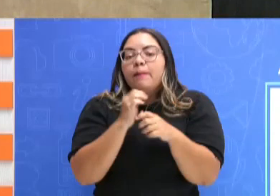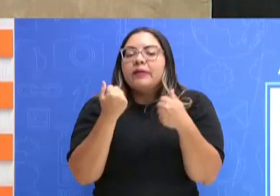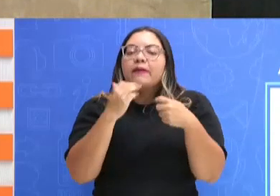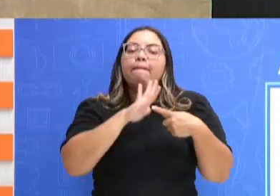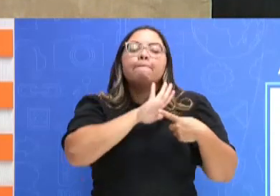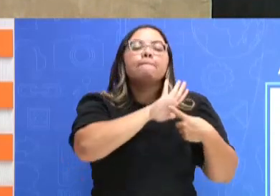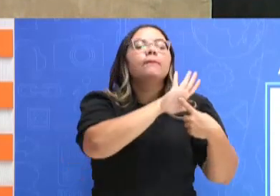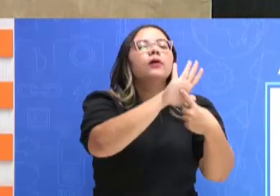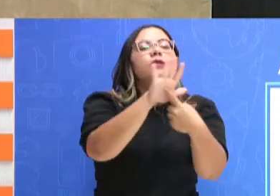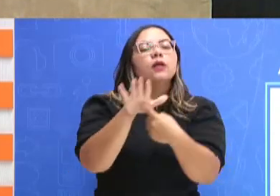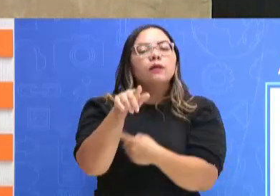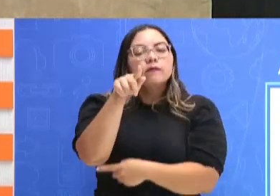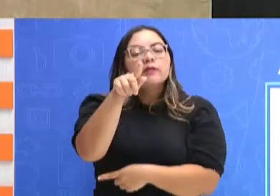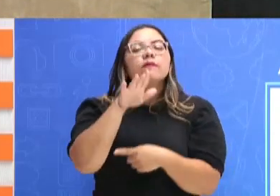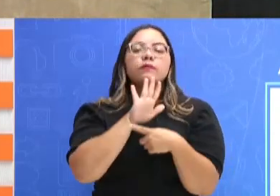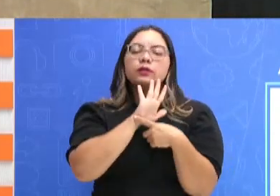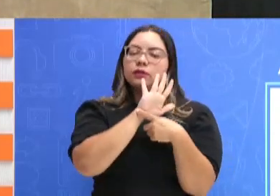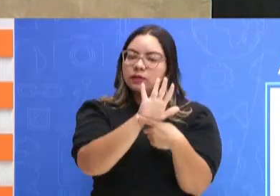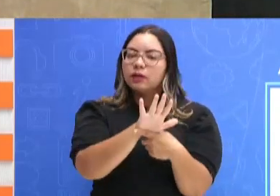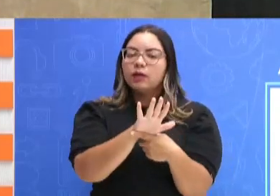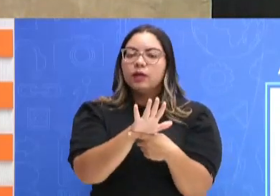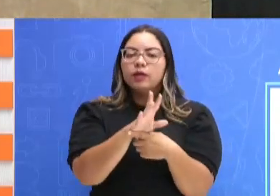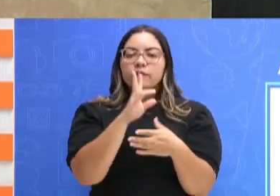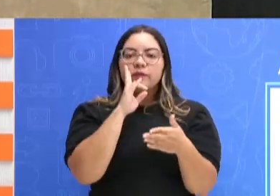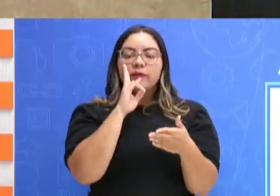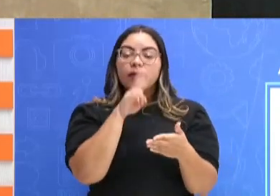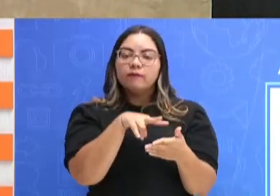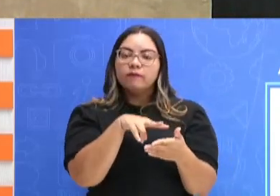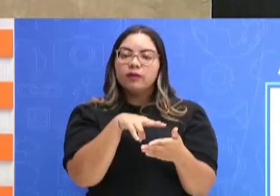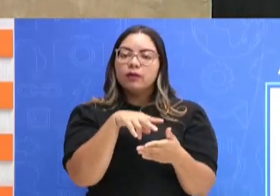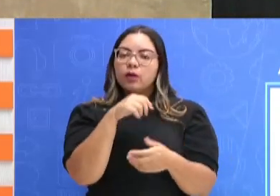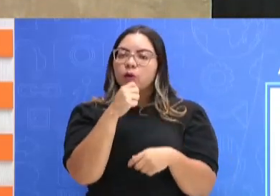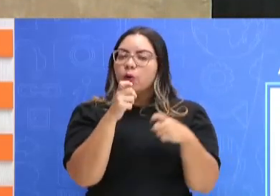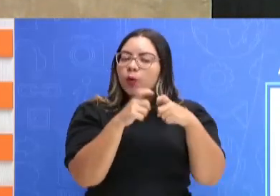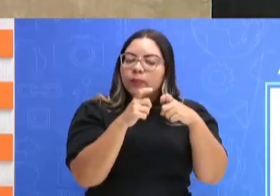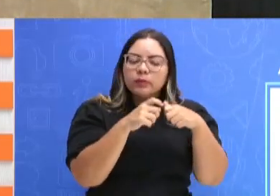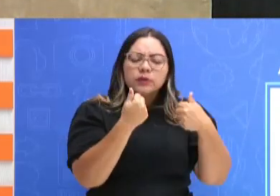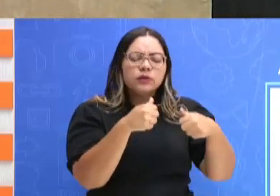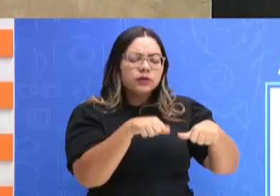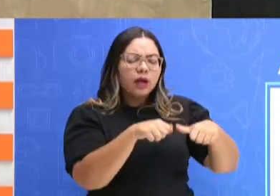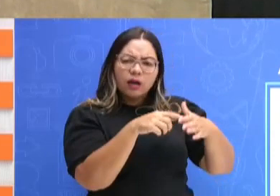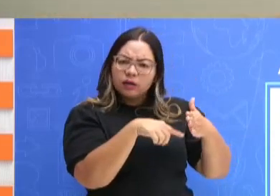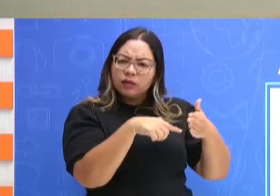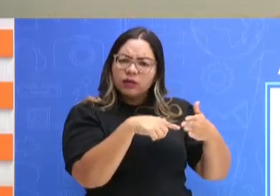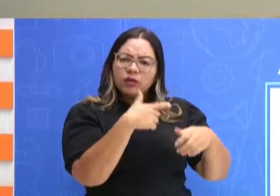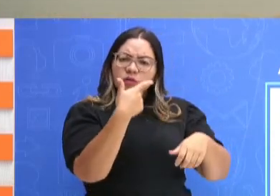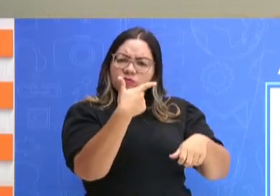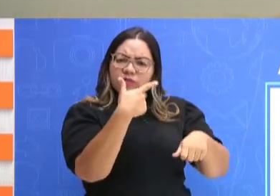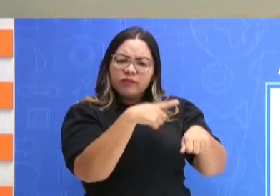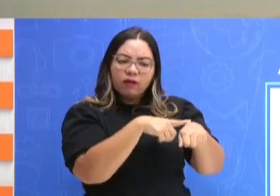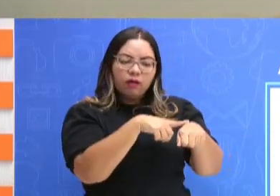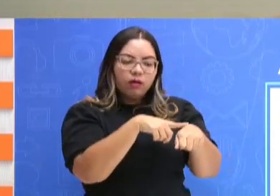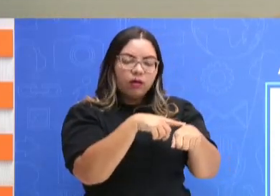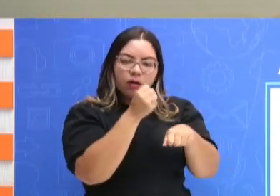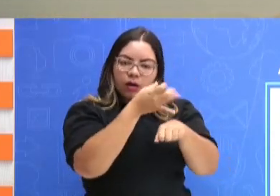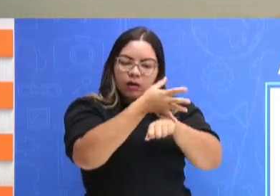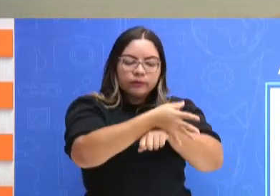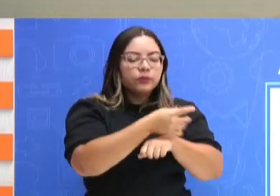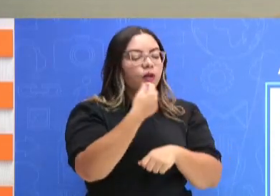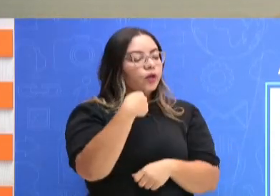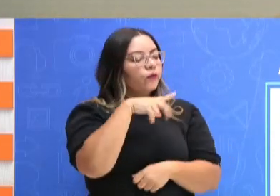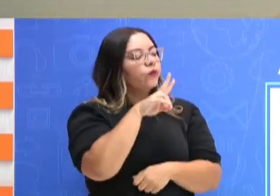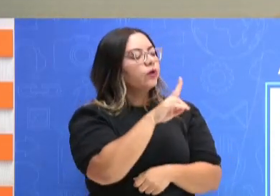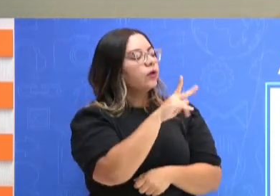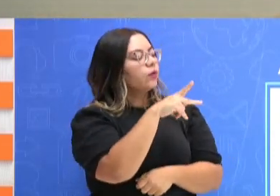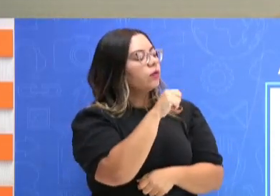mostrar. E você vai me ajudar. Como? Você vai olhar para o seu médico. O médico tinha que estar no hospital hoje, 2 horas da manhã. Ele tinha que estar na UPA. Eu vou lá na